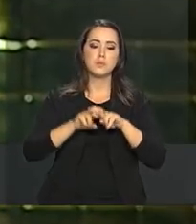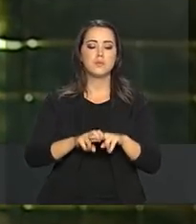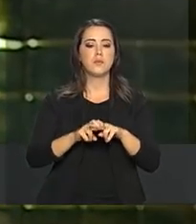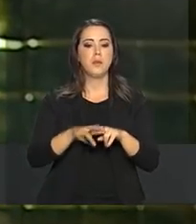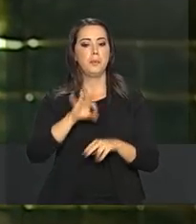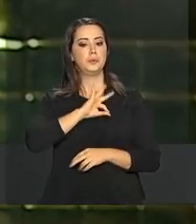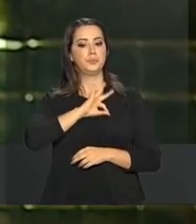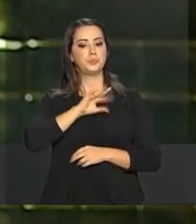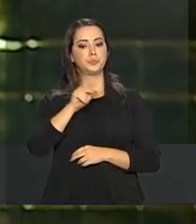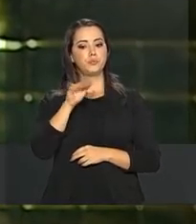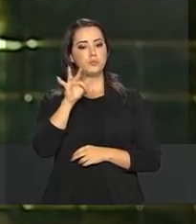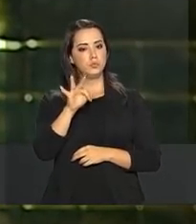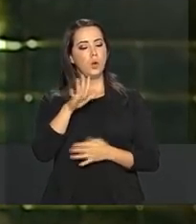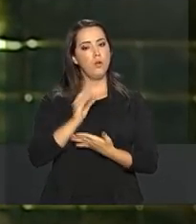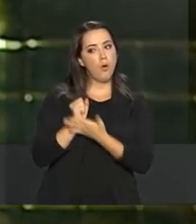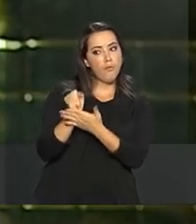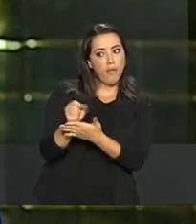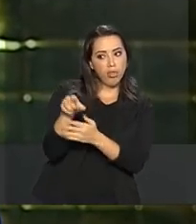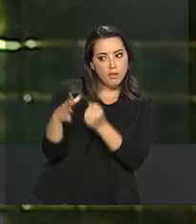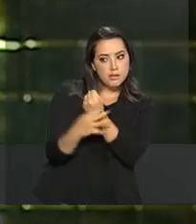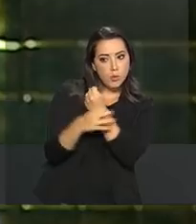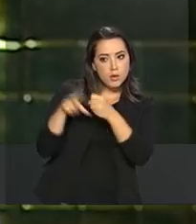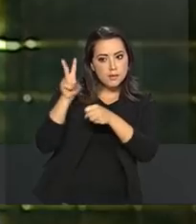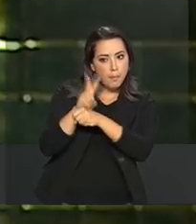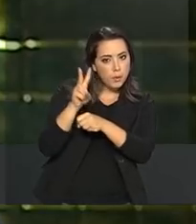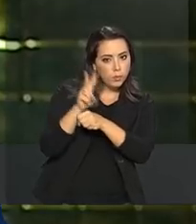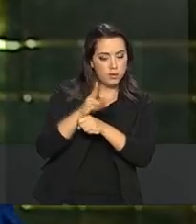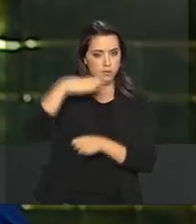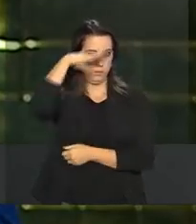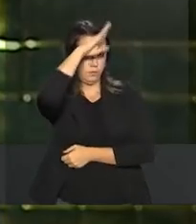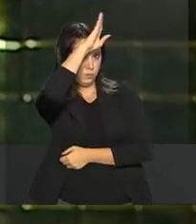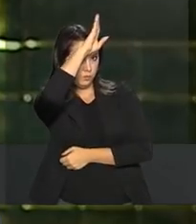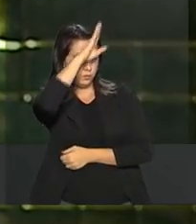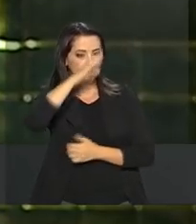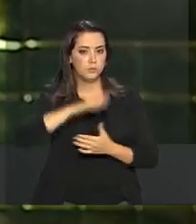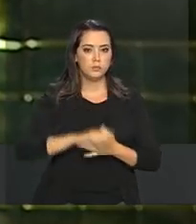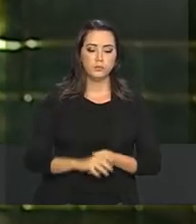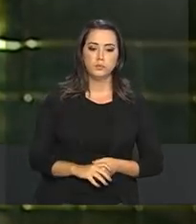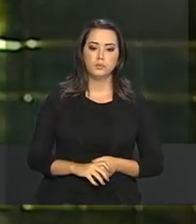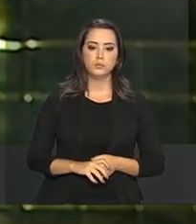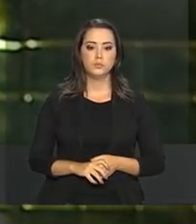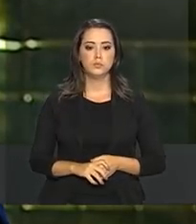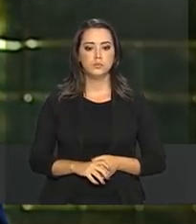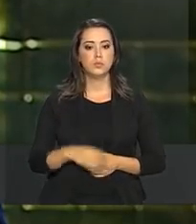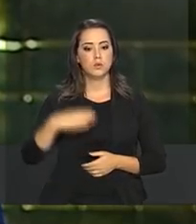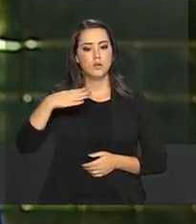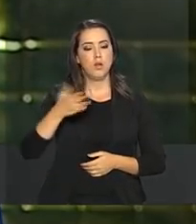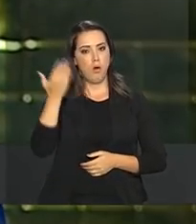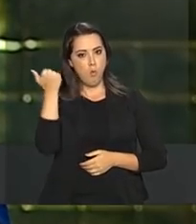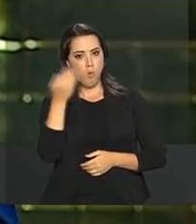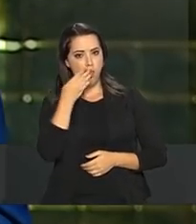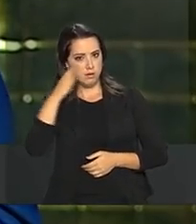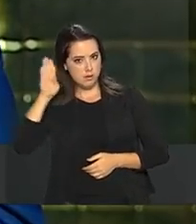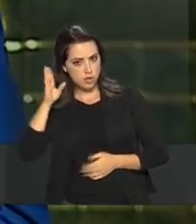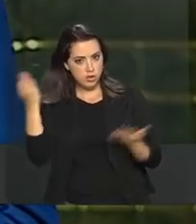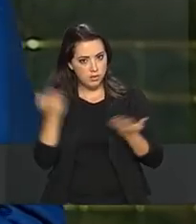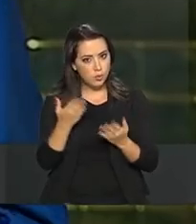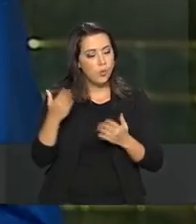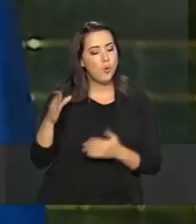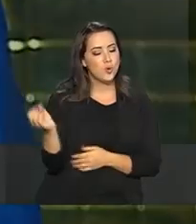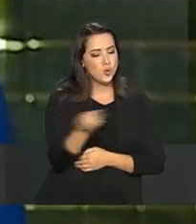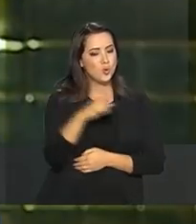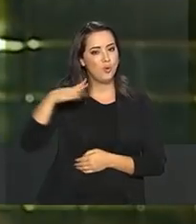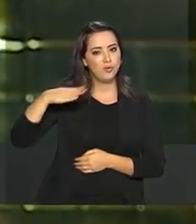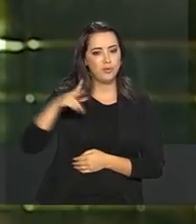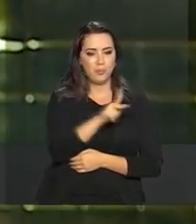polícia federal que tem dado amplo apoio e plena segurança ao candidato e hoje presidente eleito